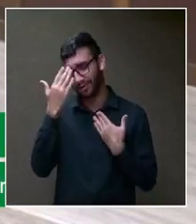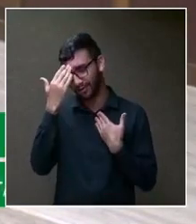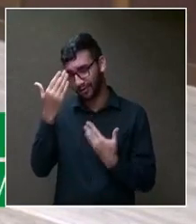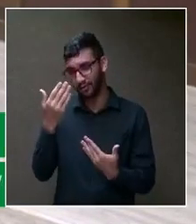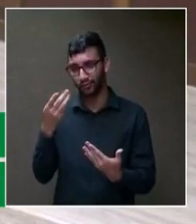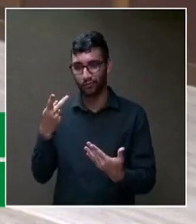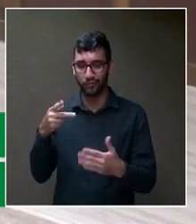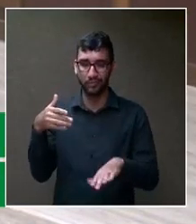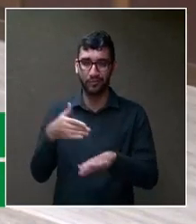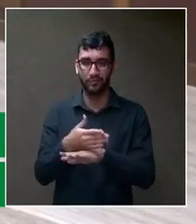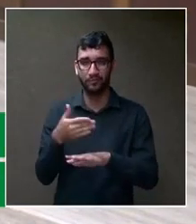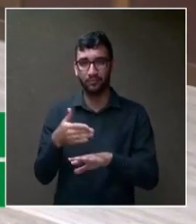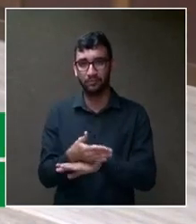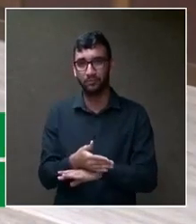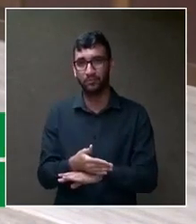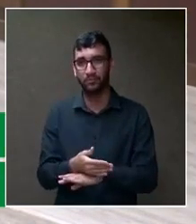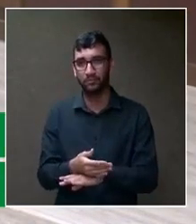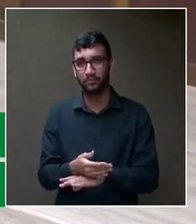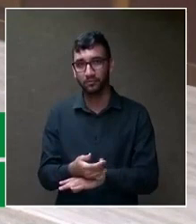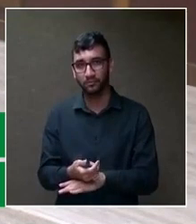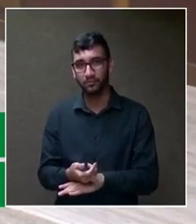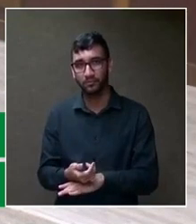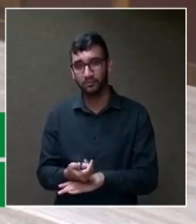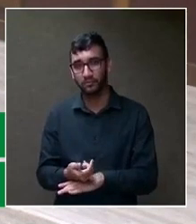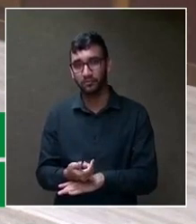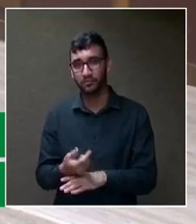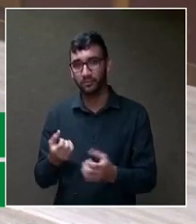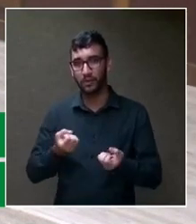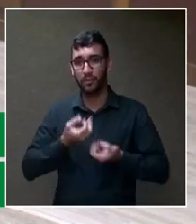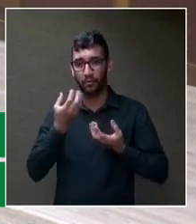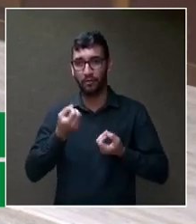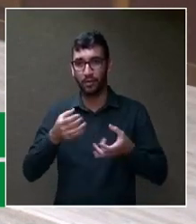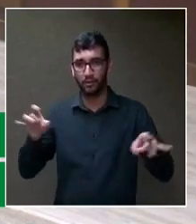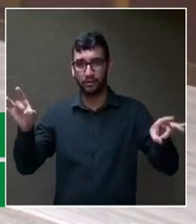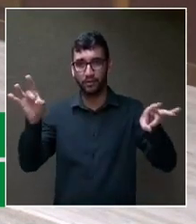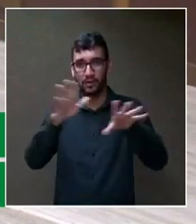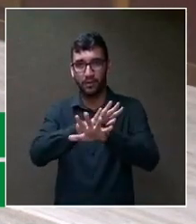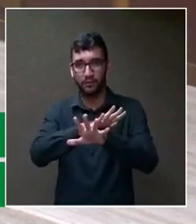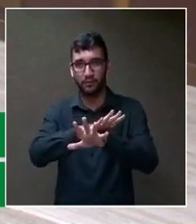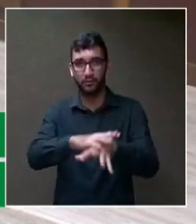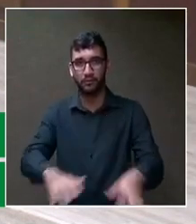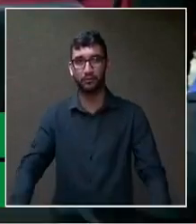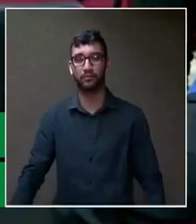sua participação na nossa sessão de julgamento. Depoimento encerrado.